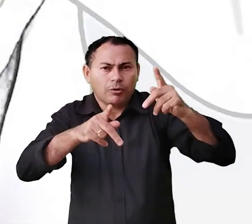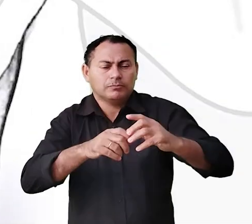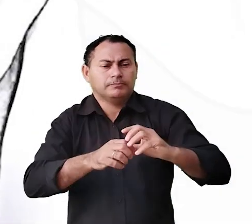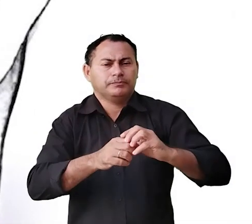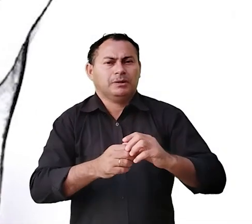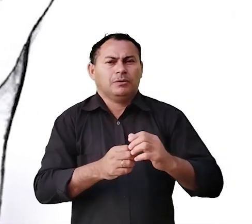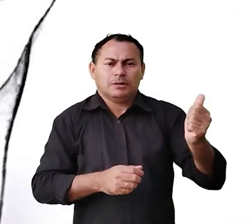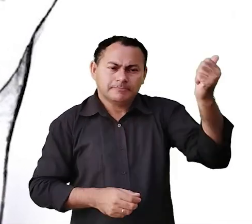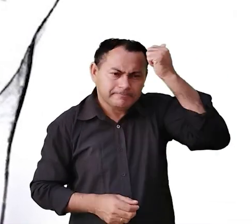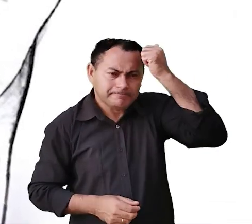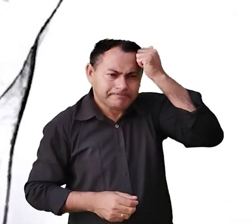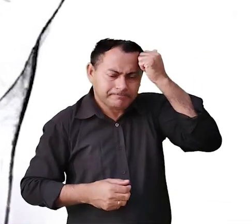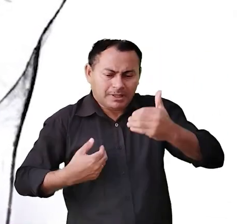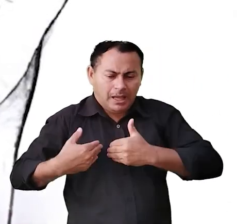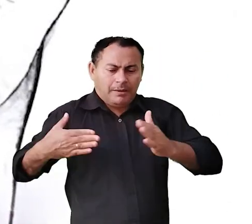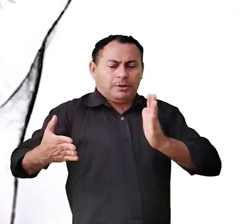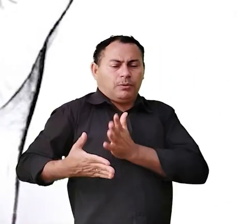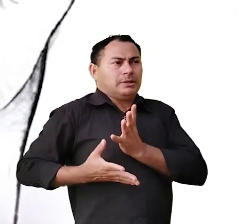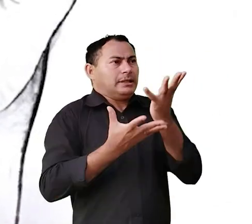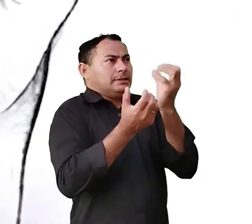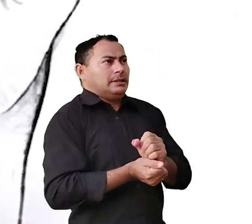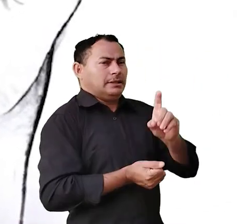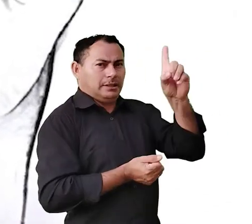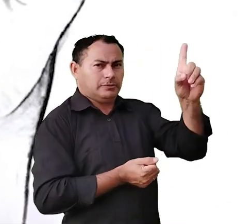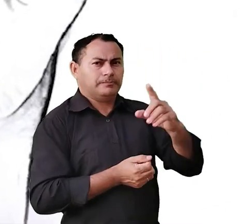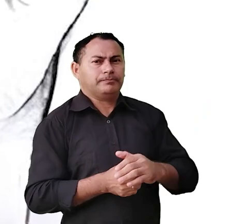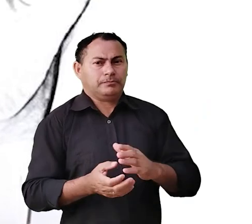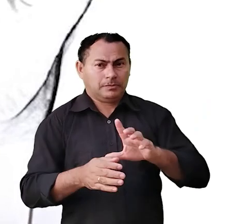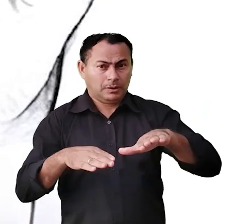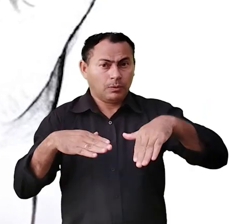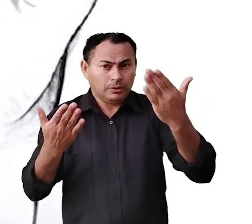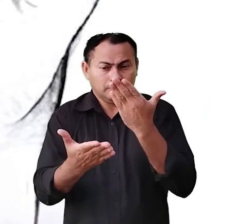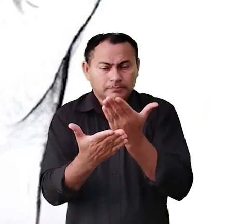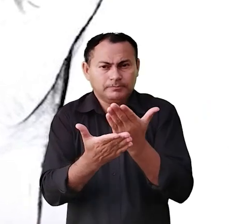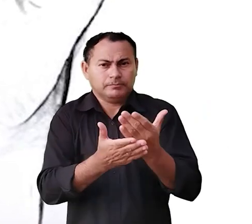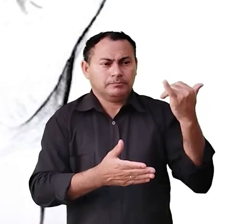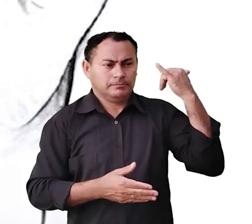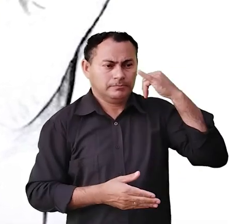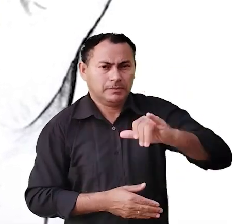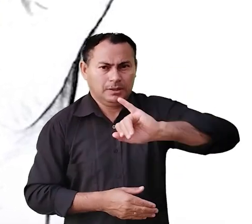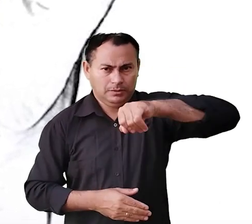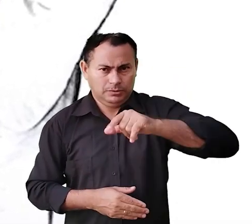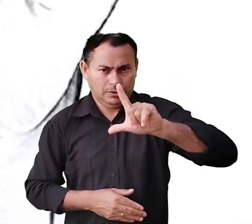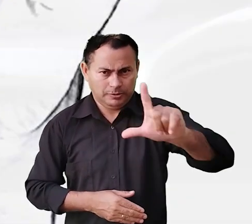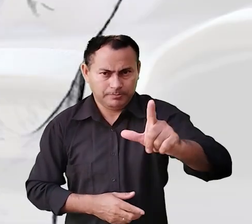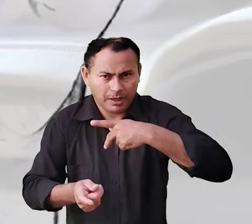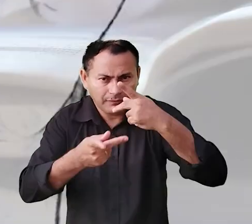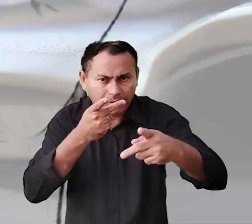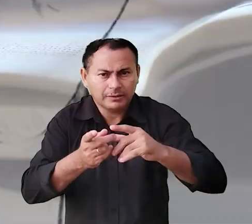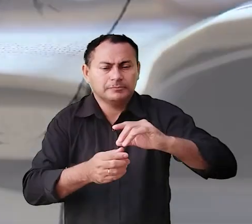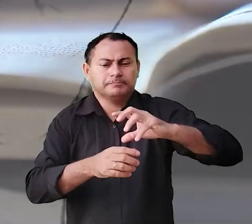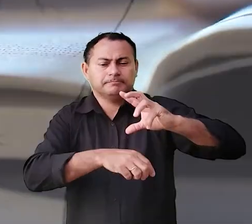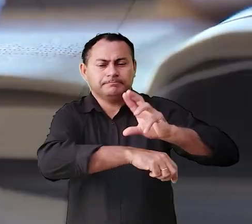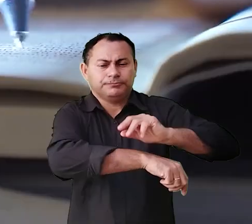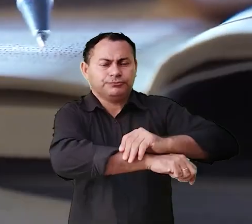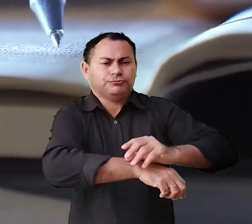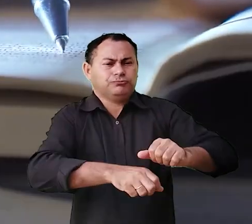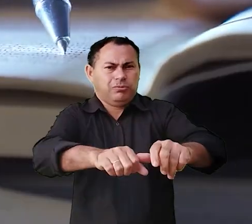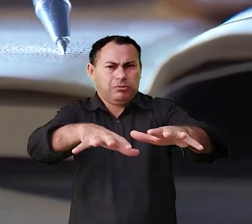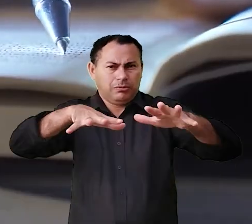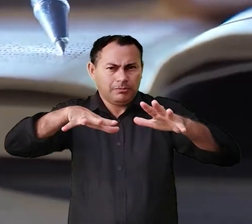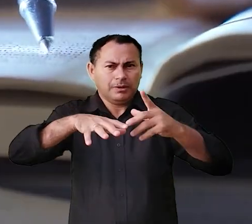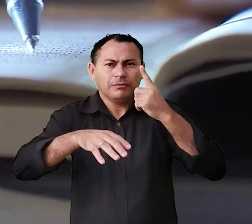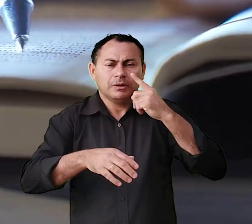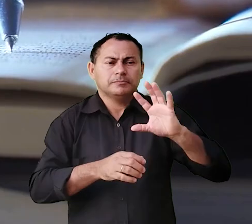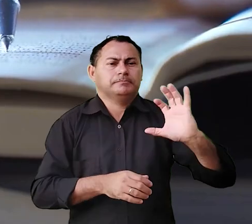arrependimento. Rasguem o coração e não as vestes, ele diz. Quando estudamos esta profecia de Joel, na qual ele fala sobre a praga de